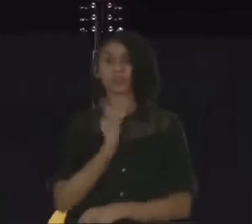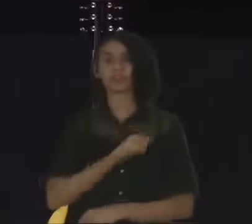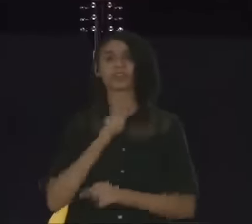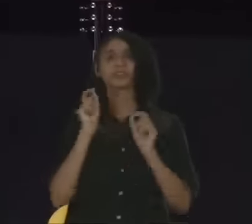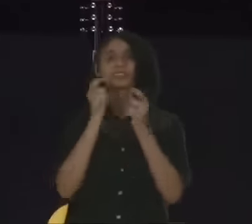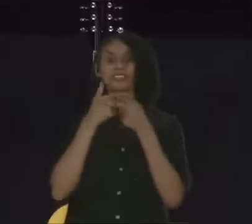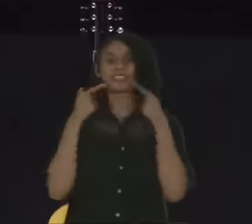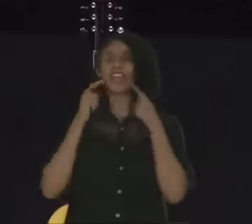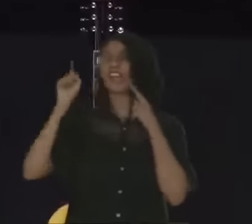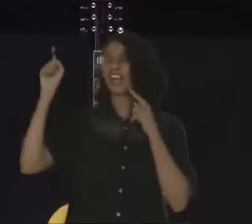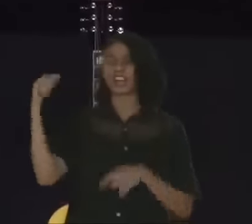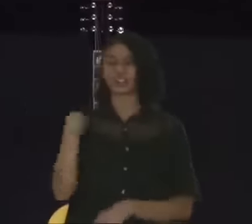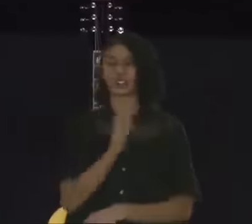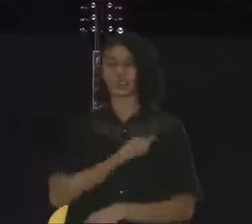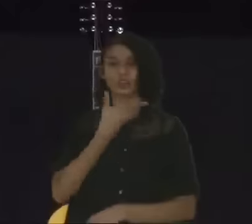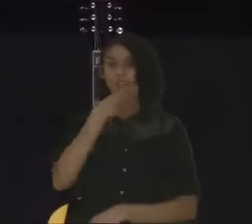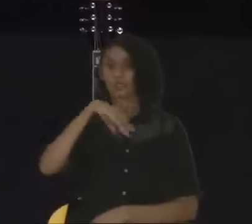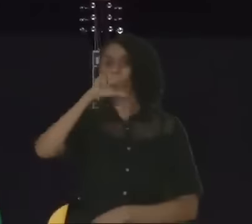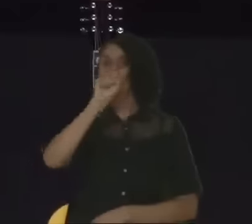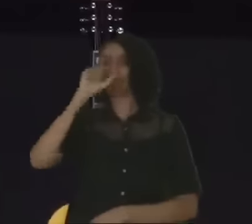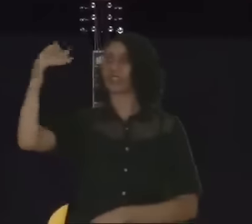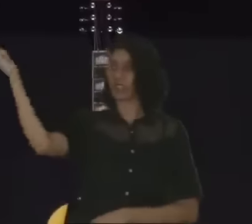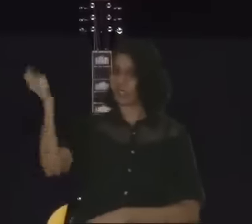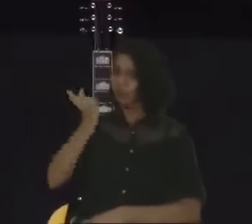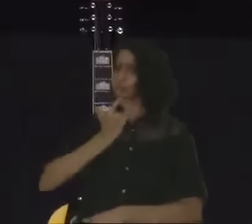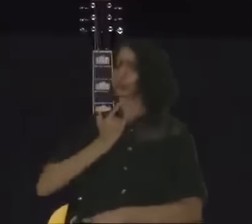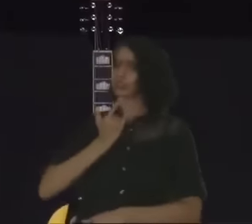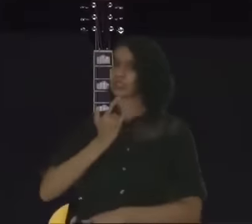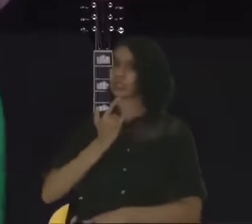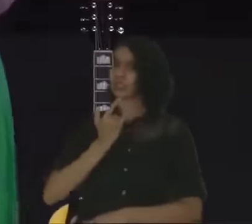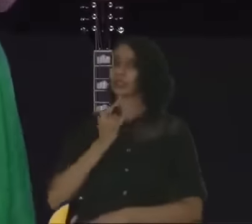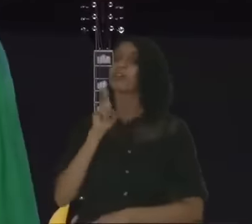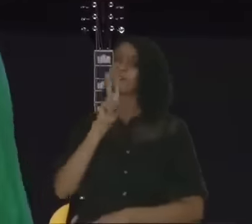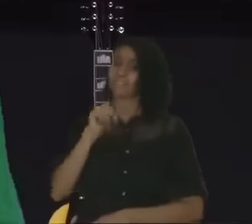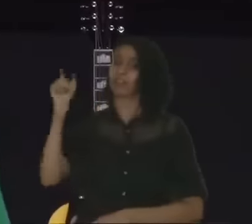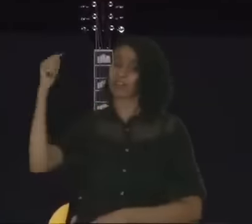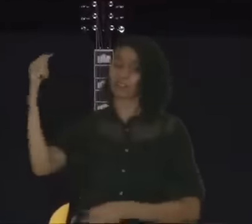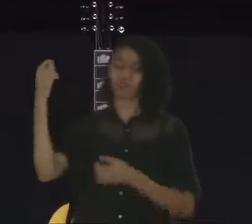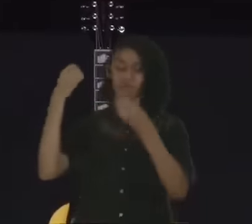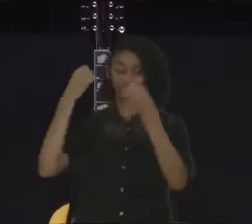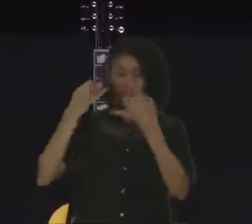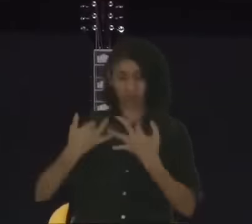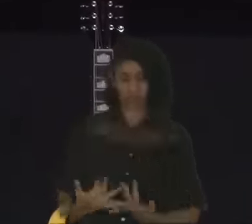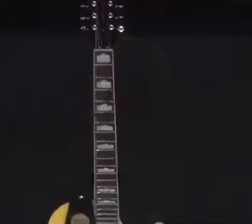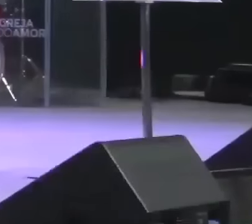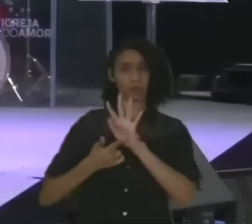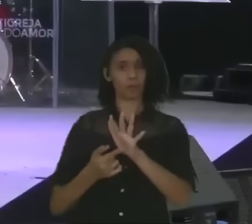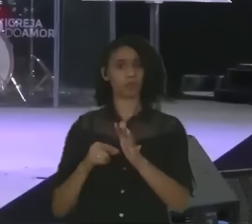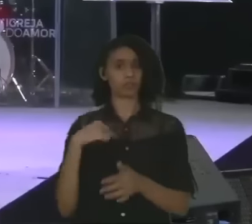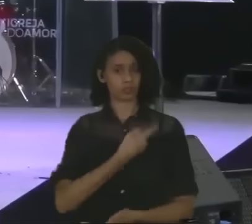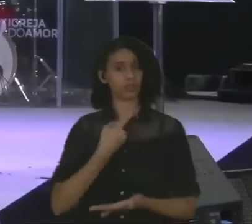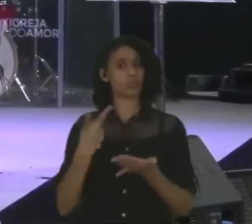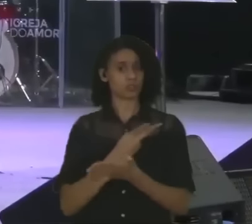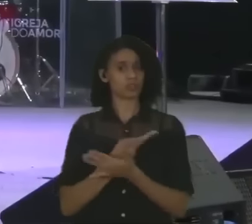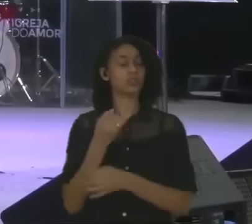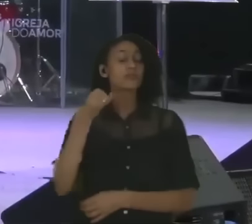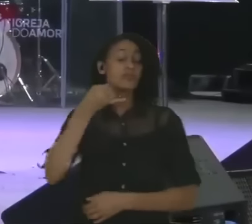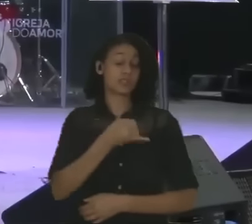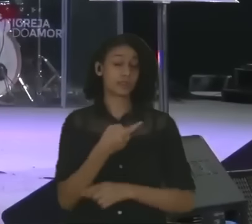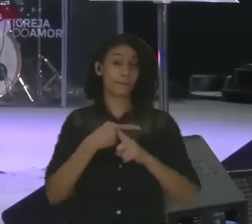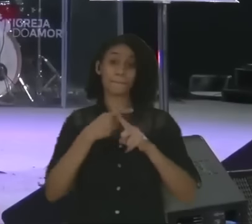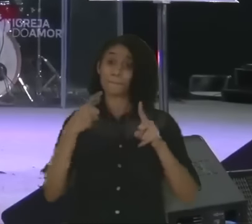nosso pai Ele nos ama não estou dizendo coisas que ele não vai nos corrigir nem vai nos mostrar o nosso erro mas eu preciso te dizer que